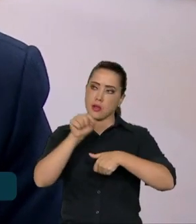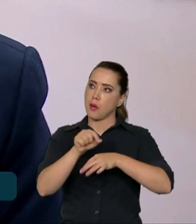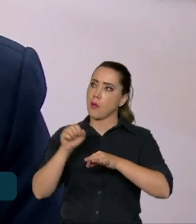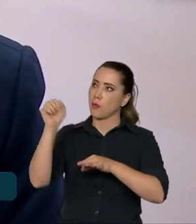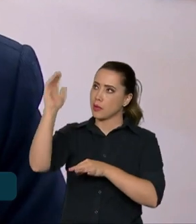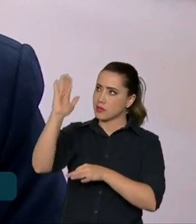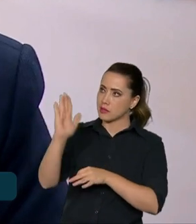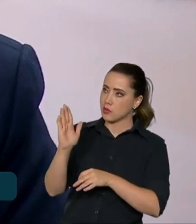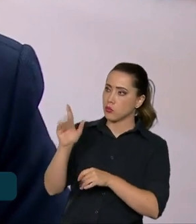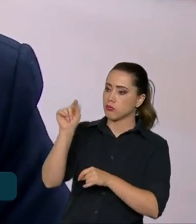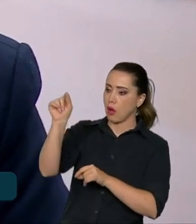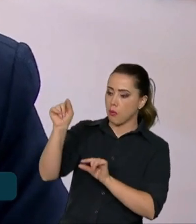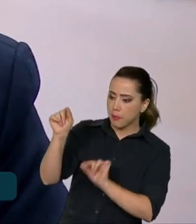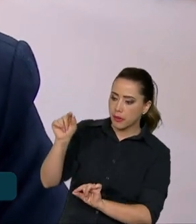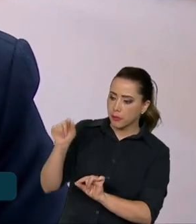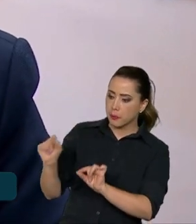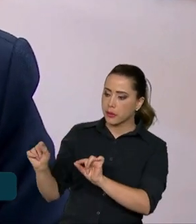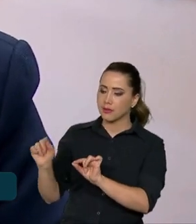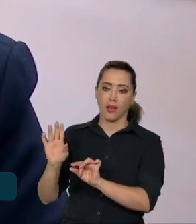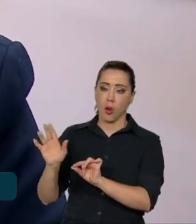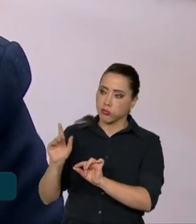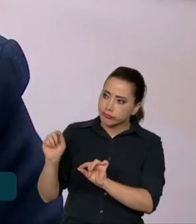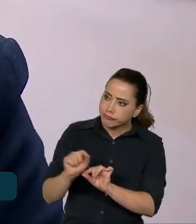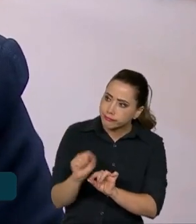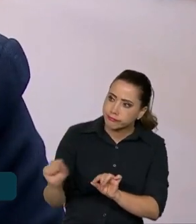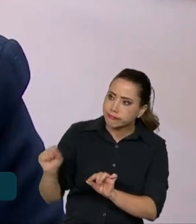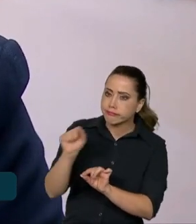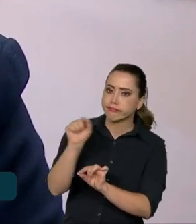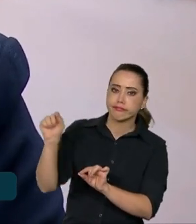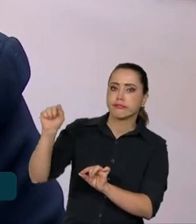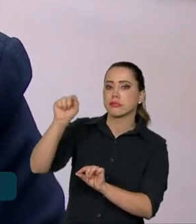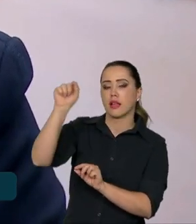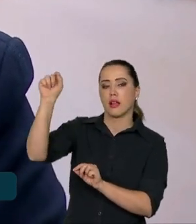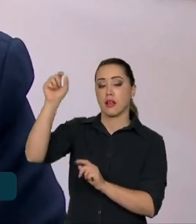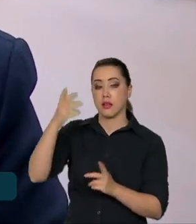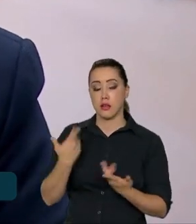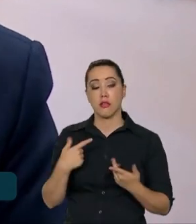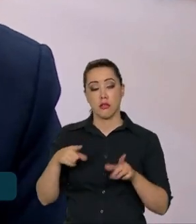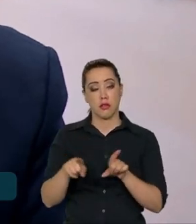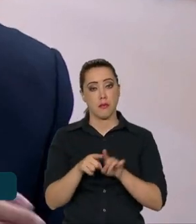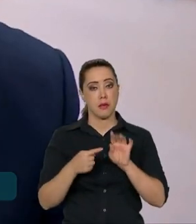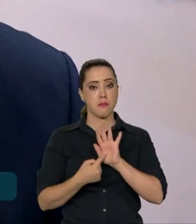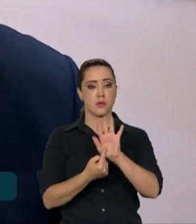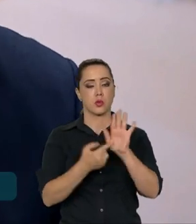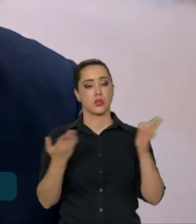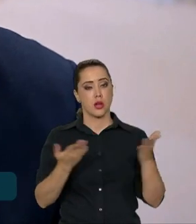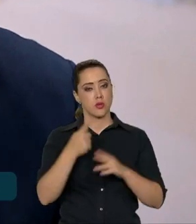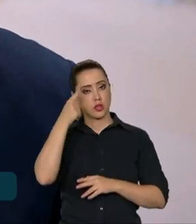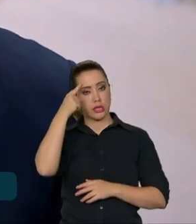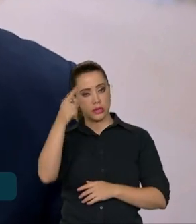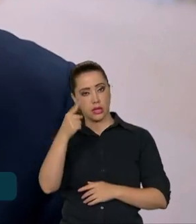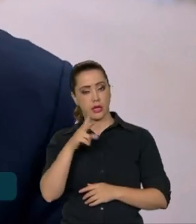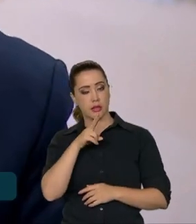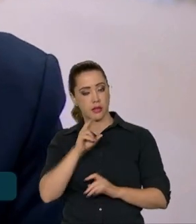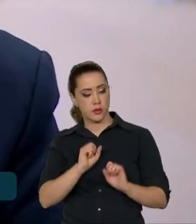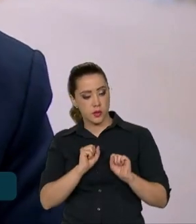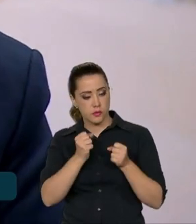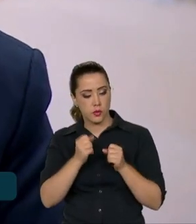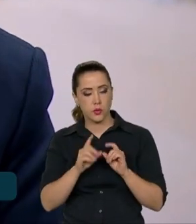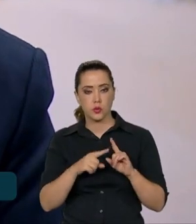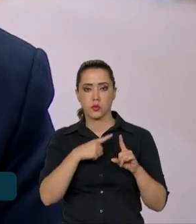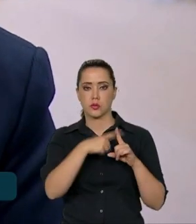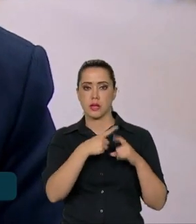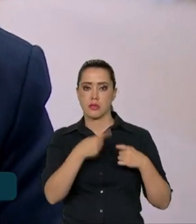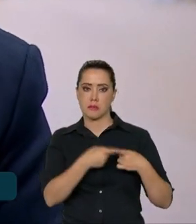das estratégias desse edital, e da fixação também, a ideia, que é o esforço do programa Mais Médico, de garantir que